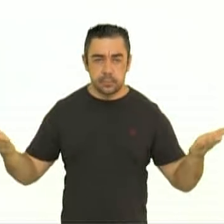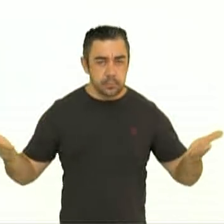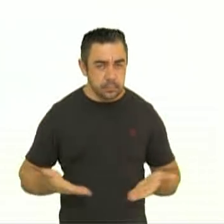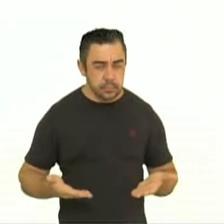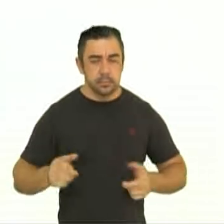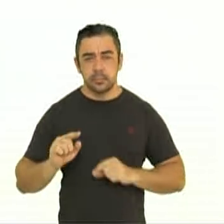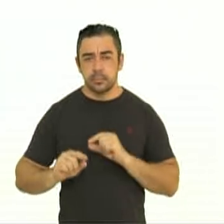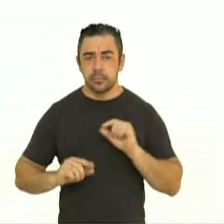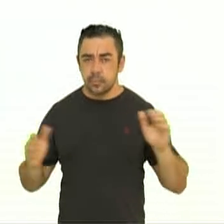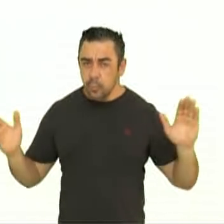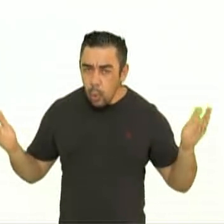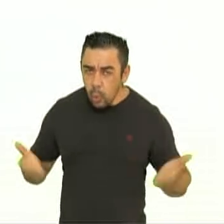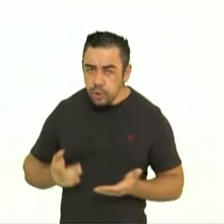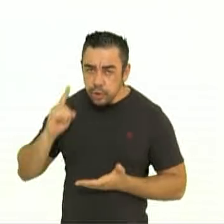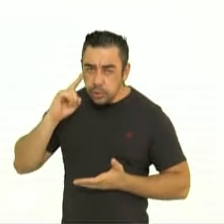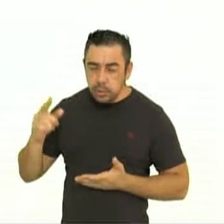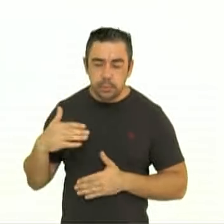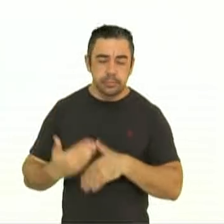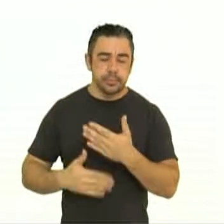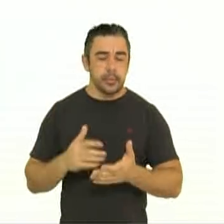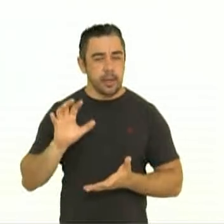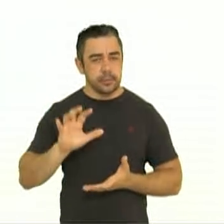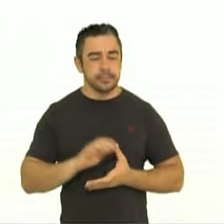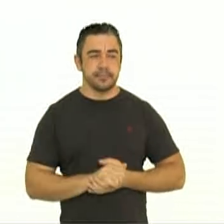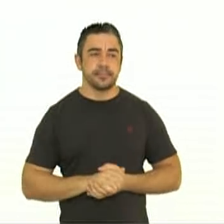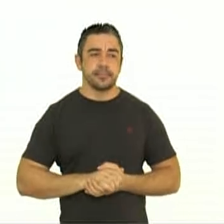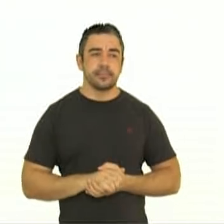desde que, hoje em dia e por aí vai.